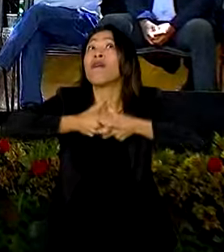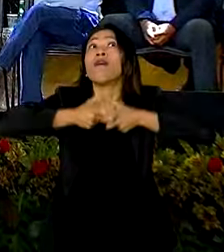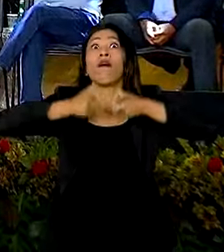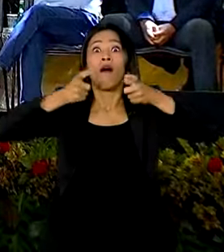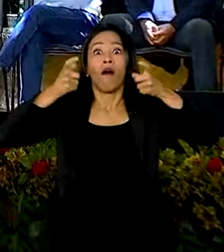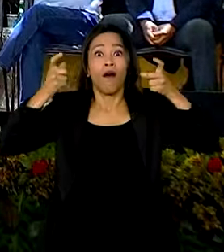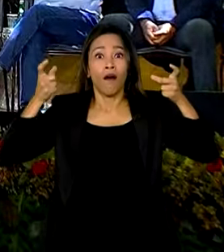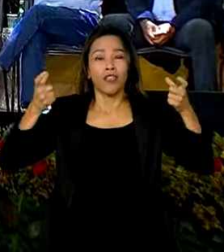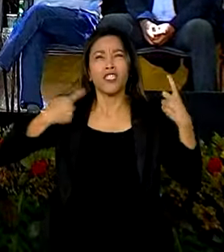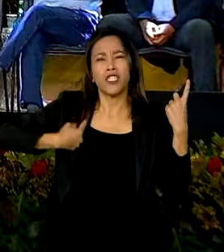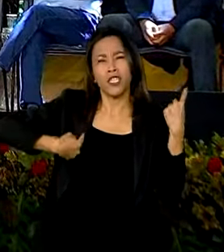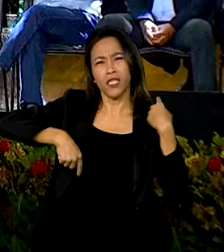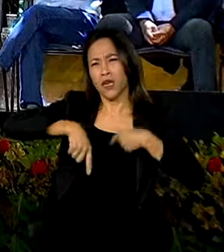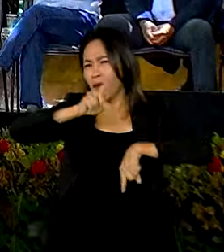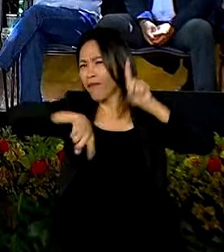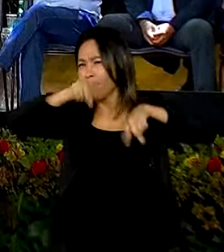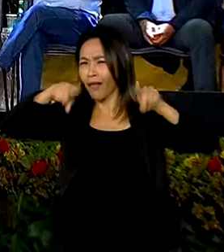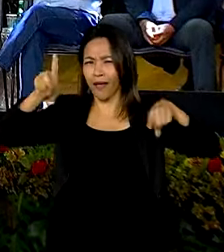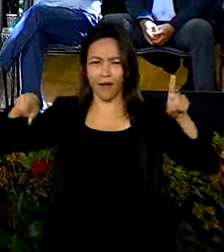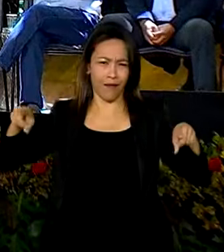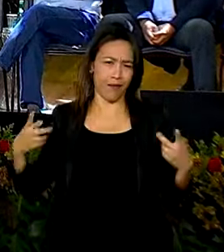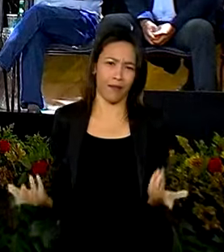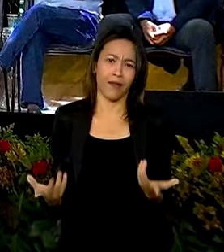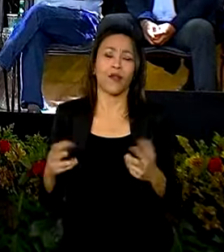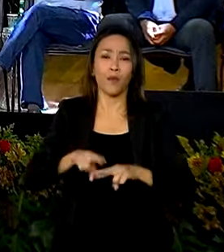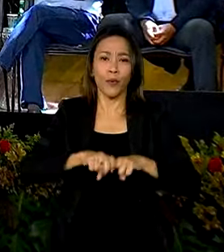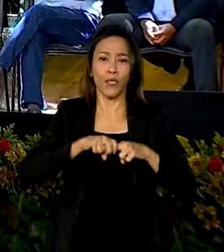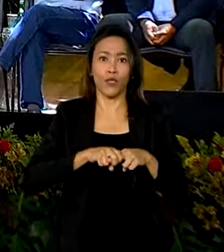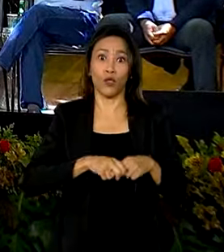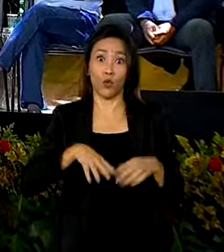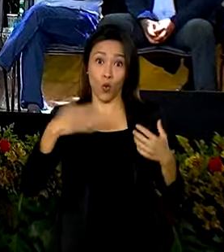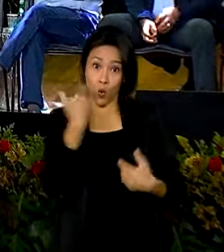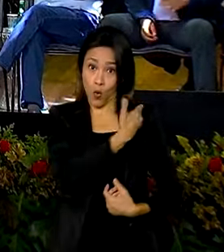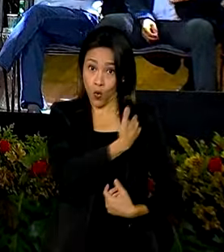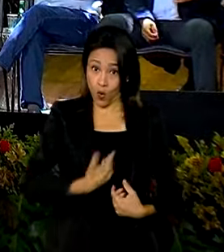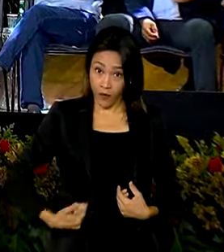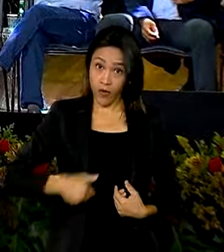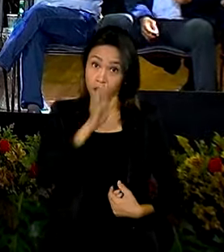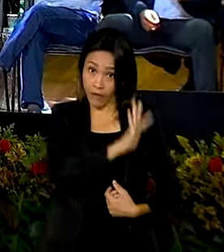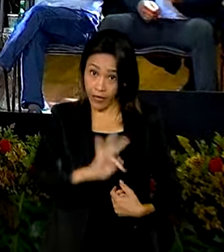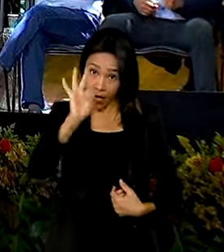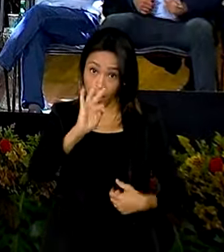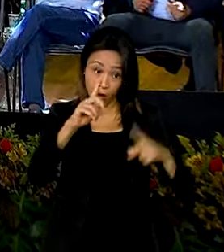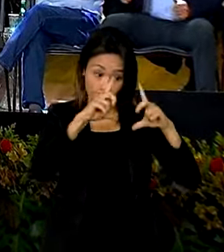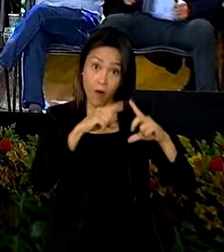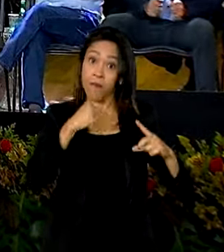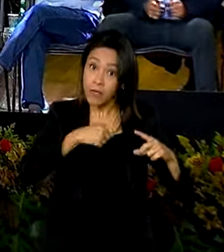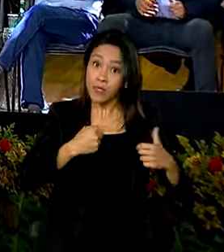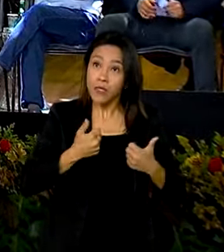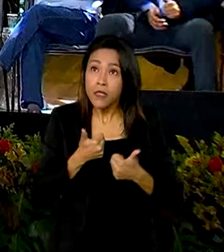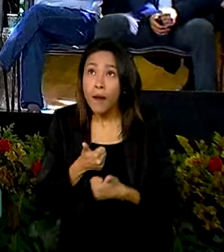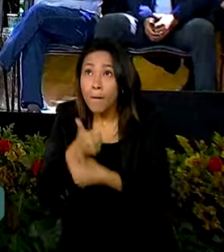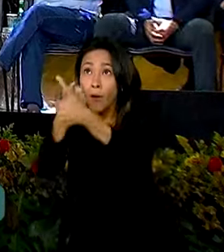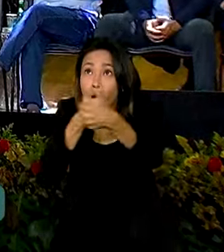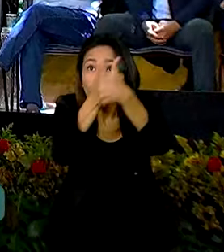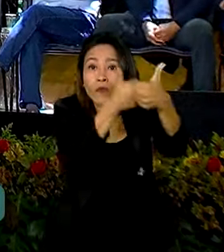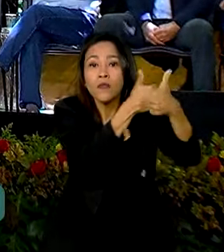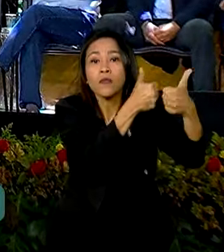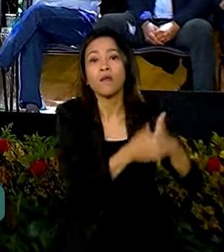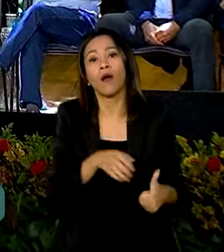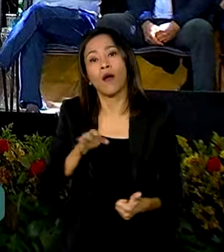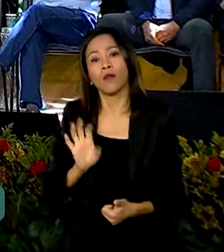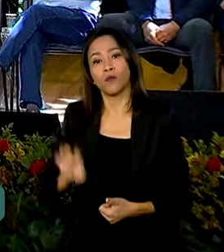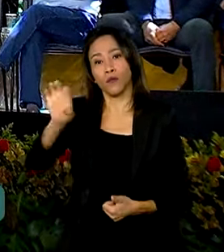que, portanto, a cúpula do governo tem que estar próximo dos entes subnacionais,